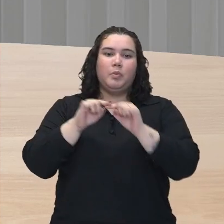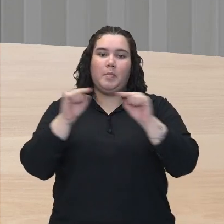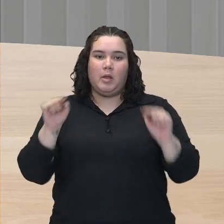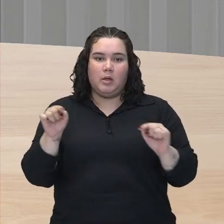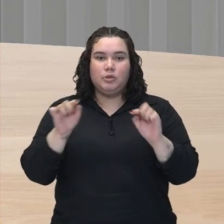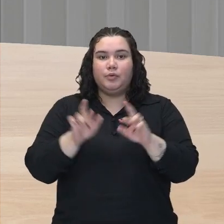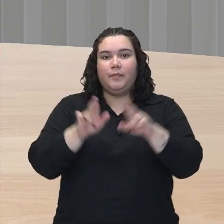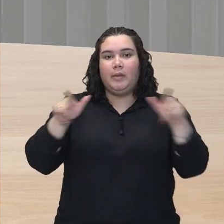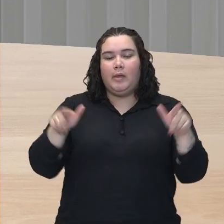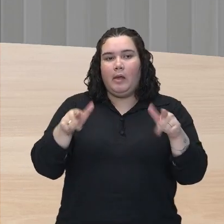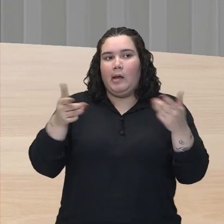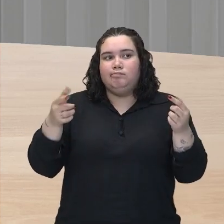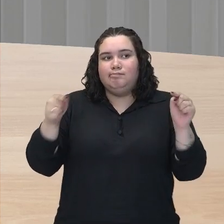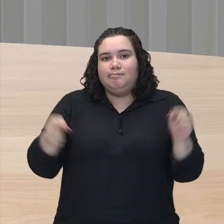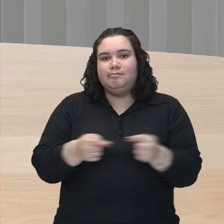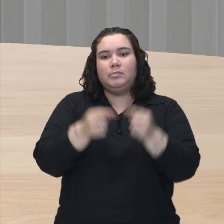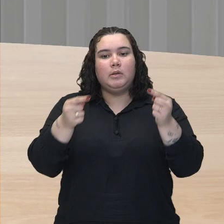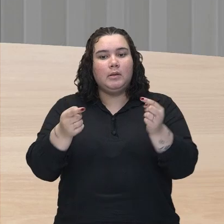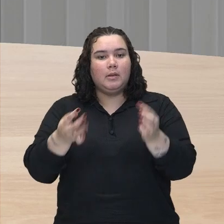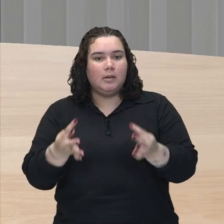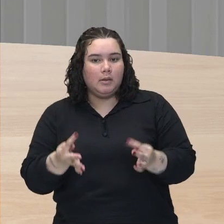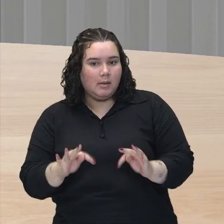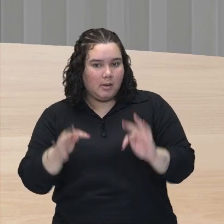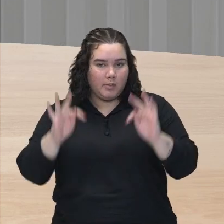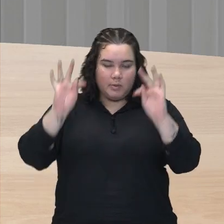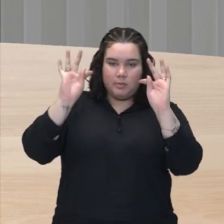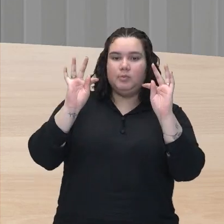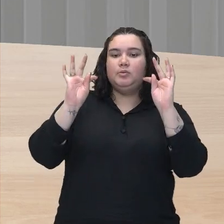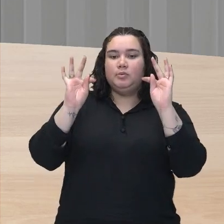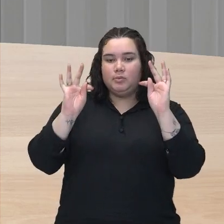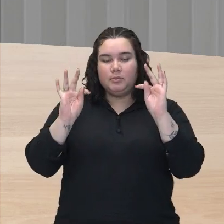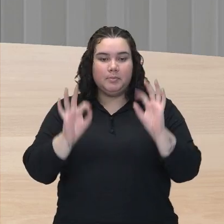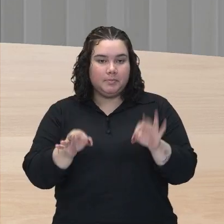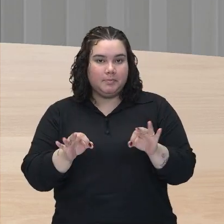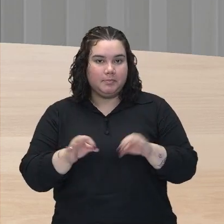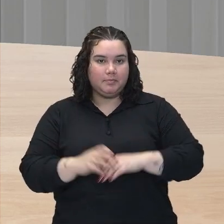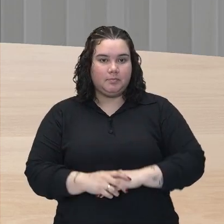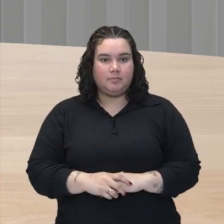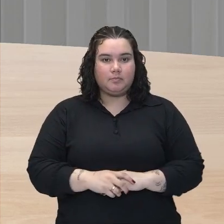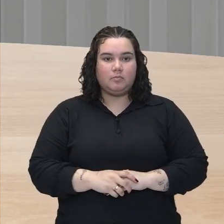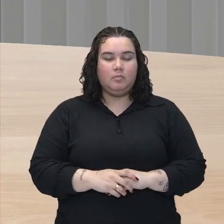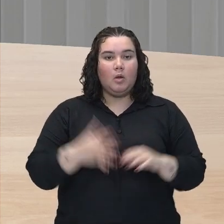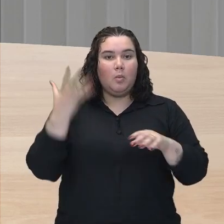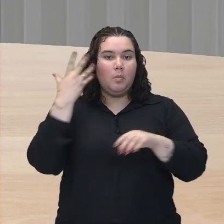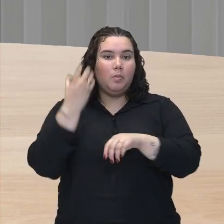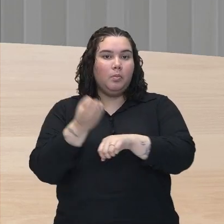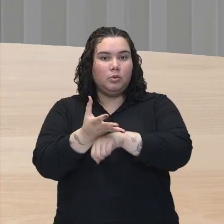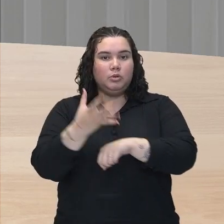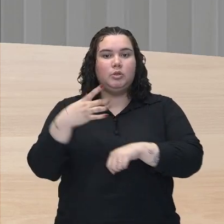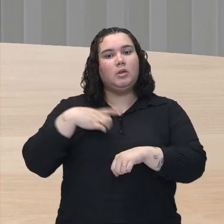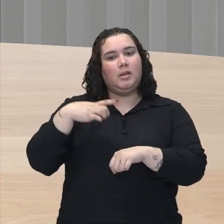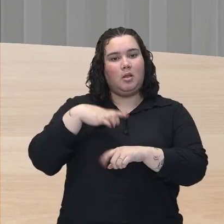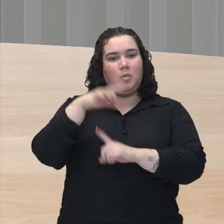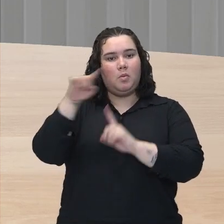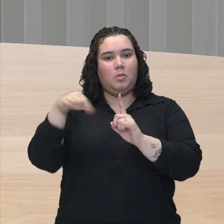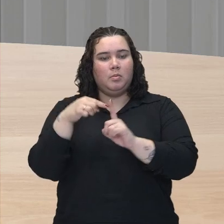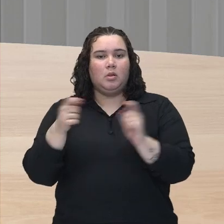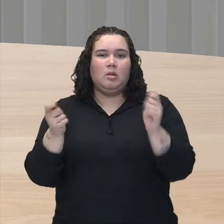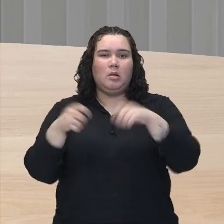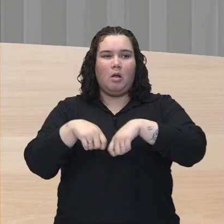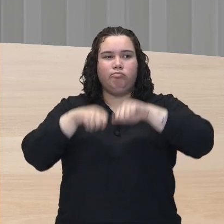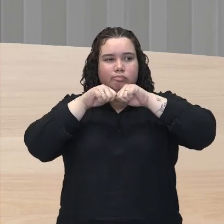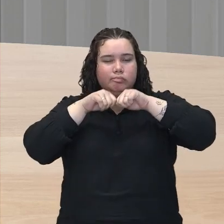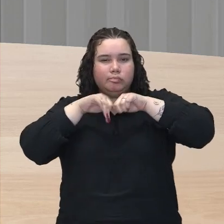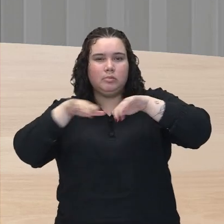mais moderna, mais voltada para os meios digitais. E o podcast tem essa facilidade de alcançar